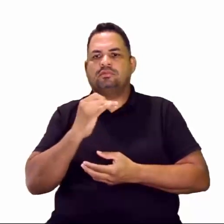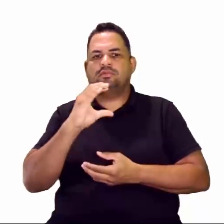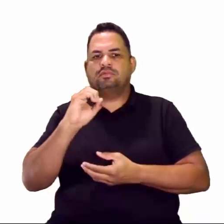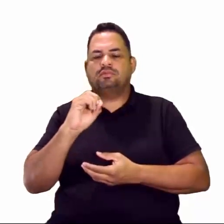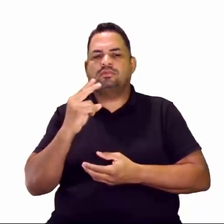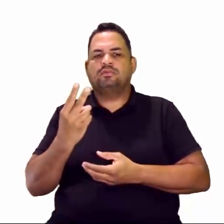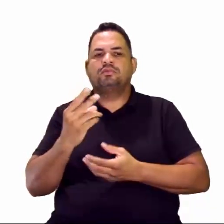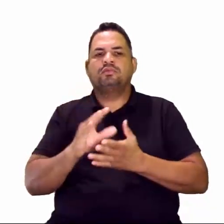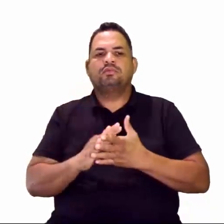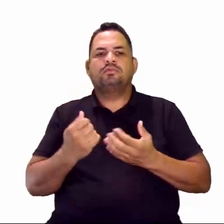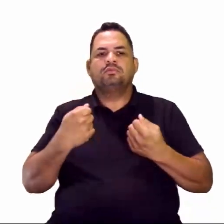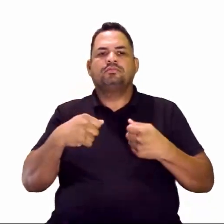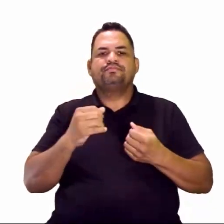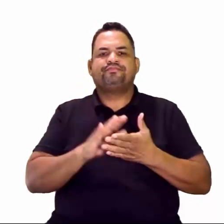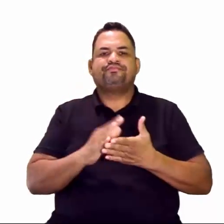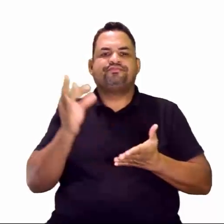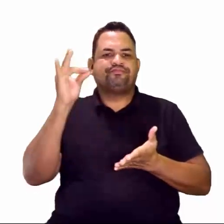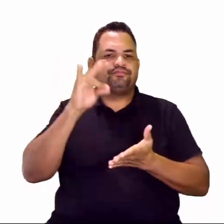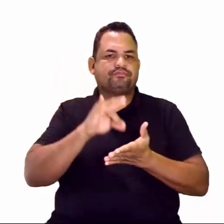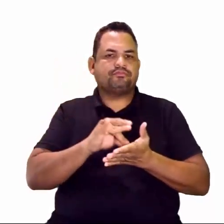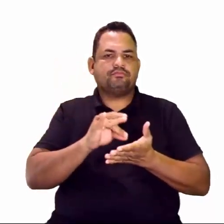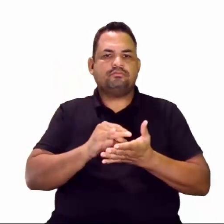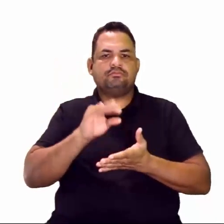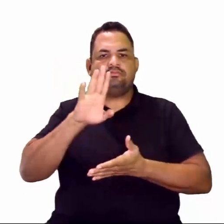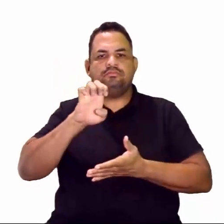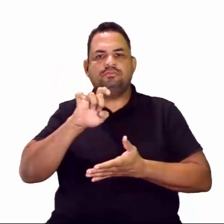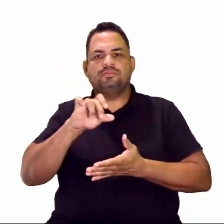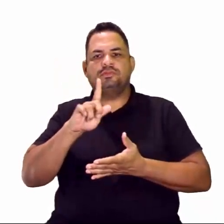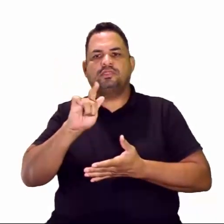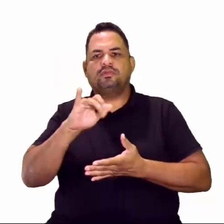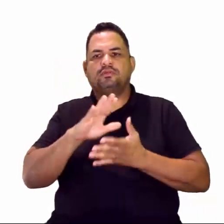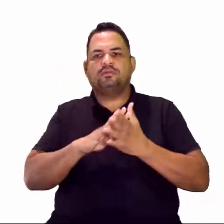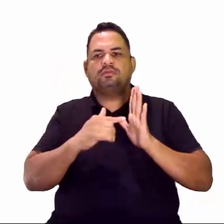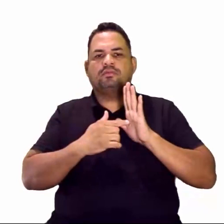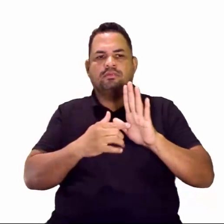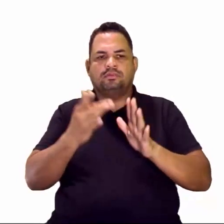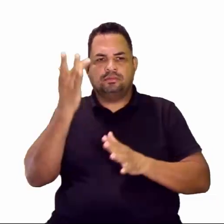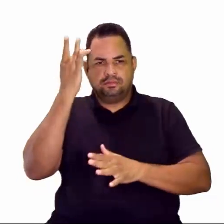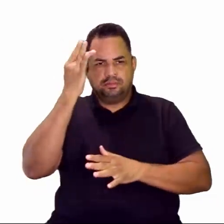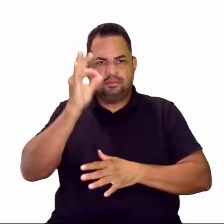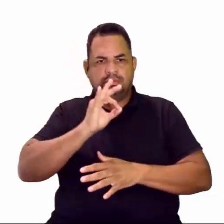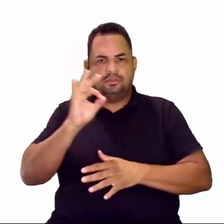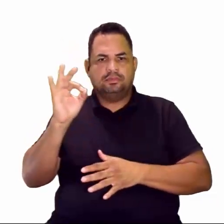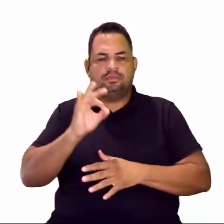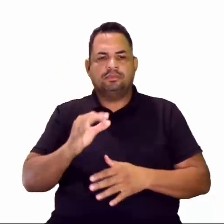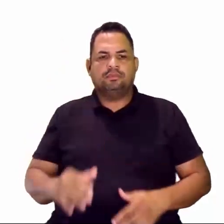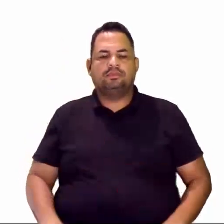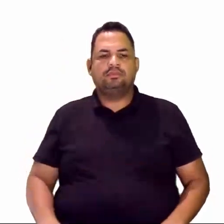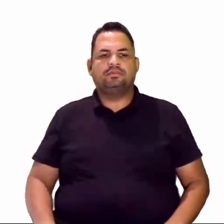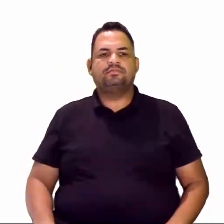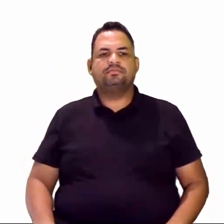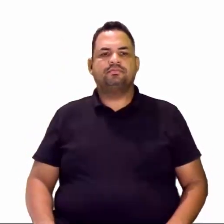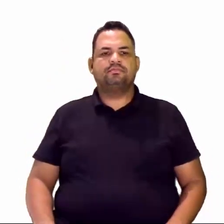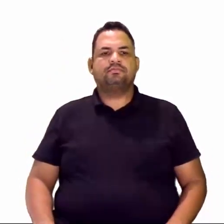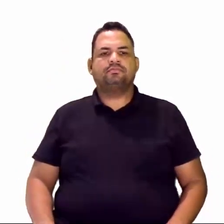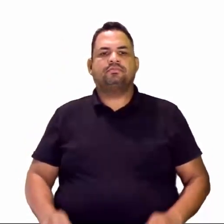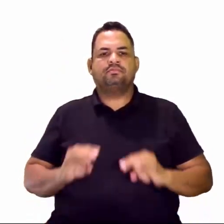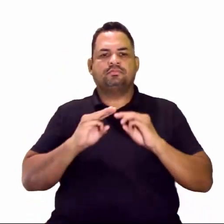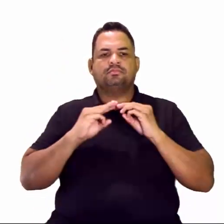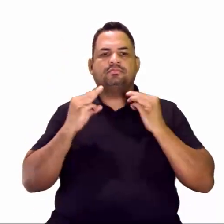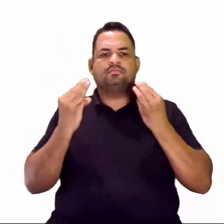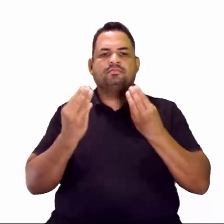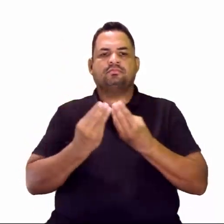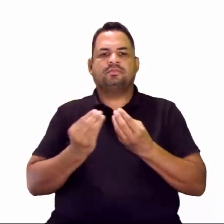C2H6O2. Podemos afirmar que o etileno glicol apresenta a forma percentual, dado a